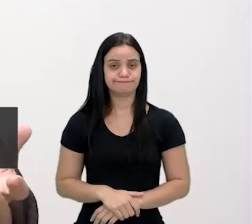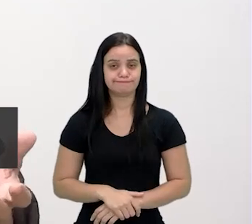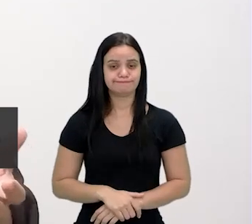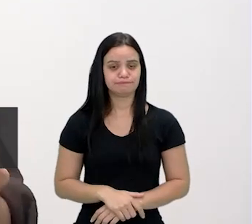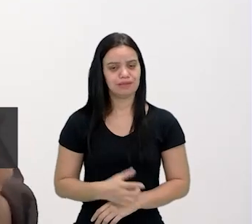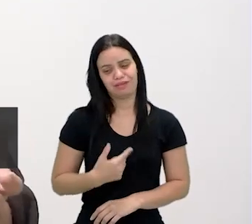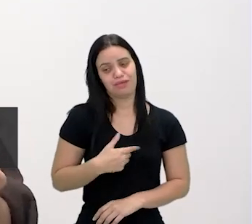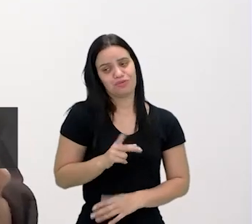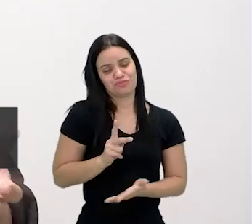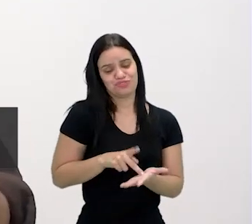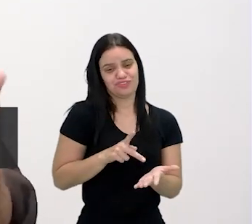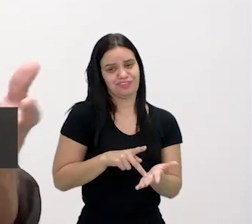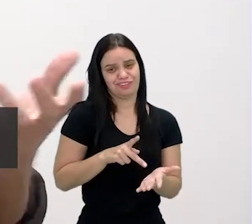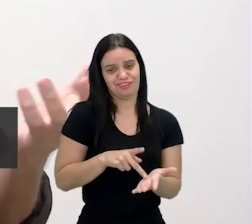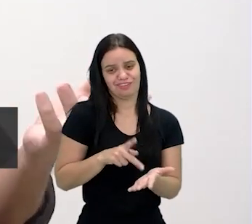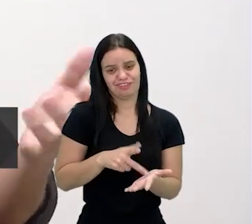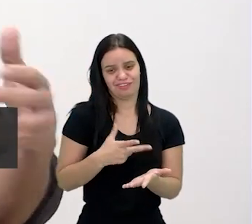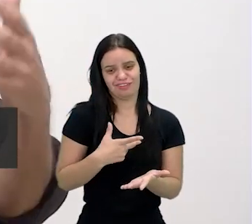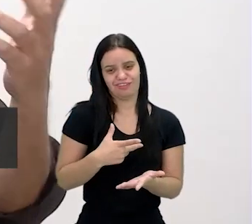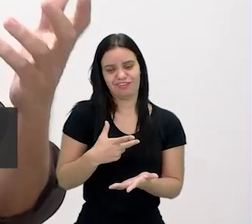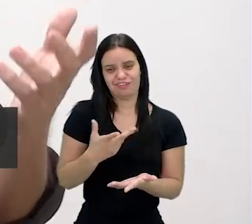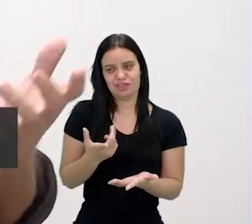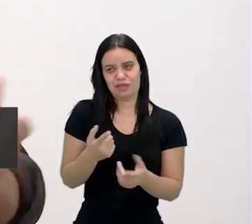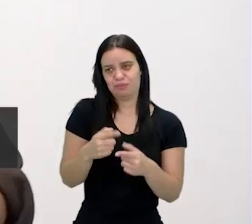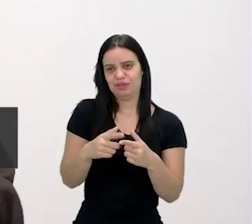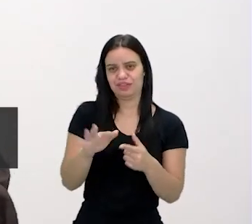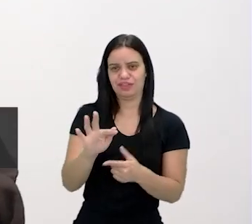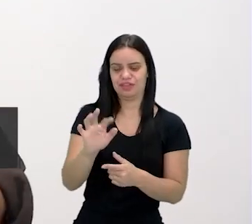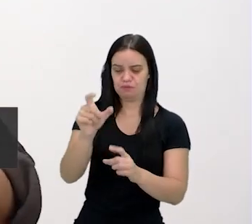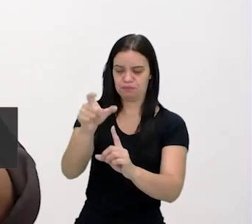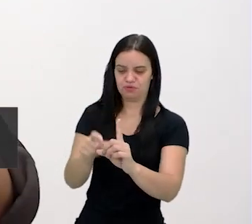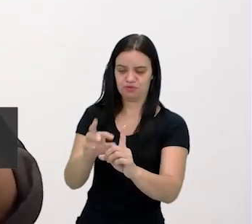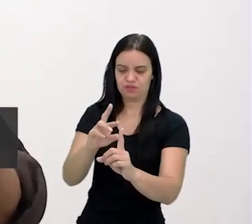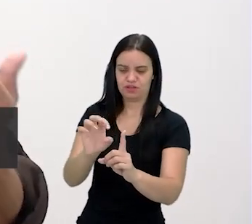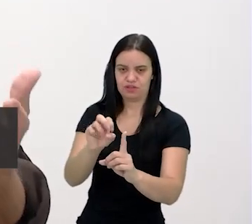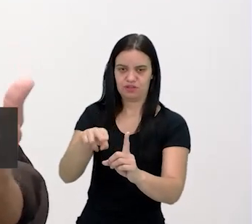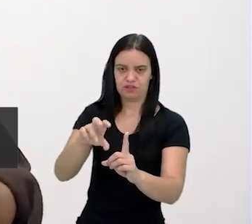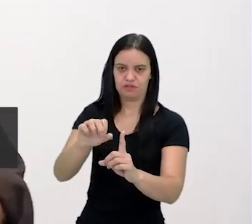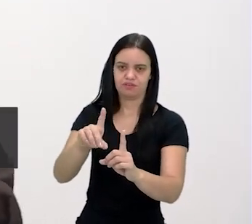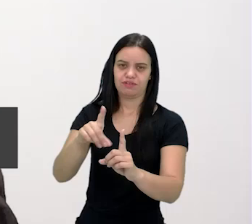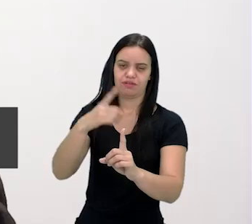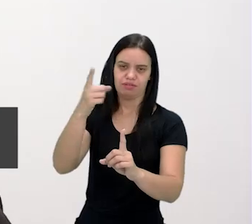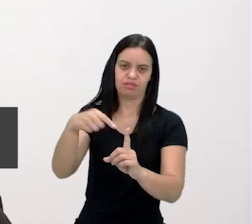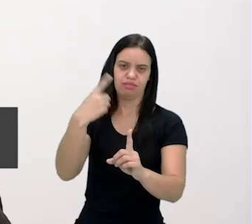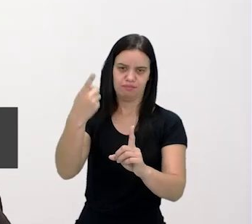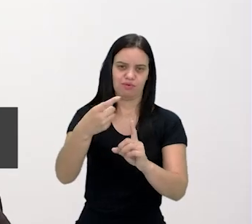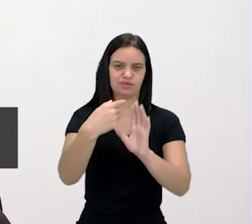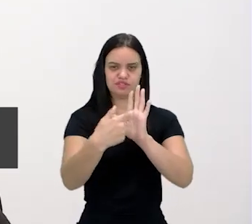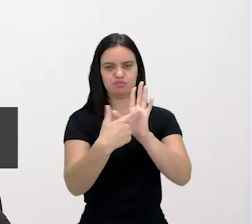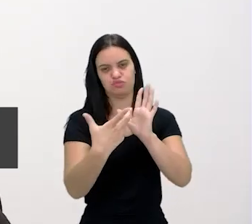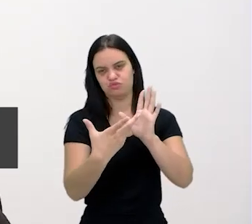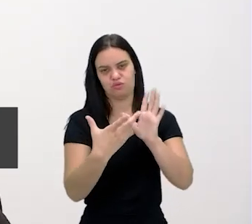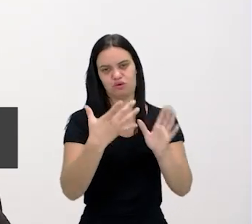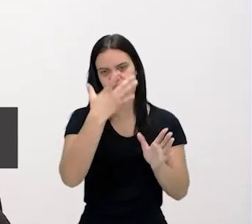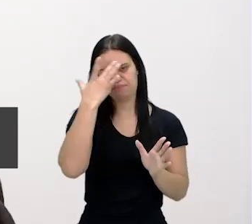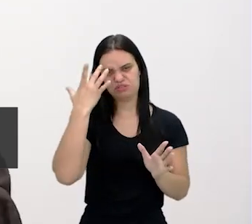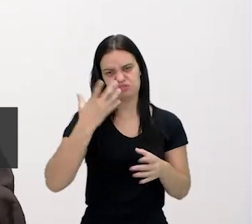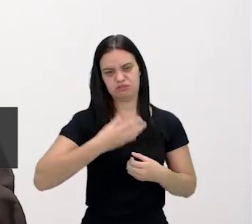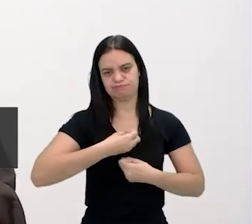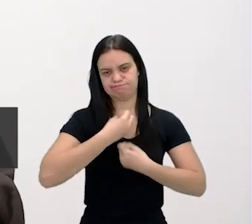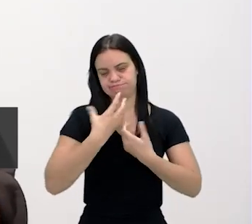Eu, sinceramente, o Fernando também, pouco aí, depois ele foi se demonstrando um sujeito